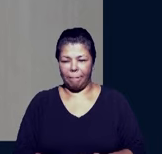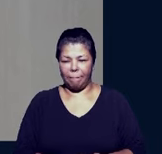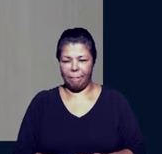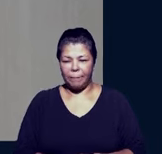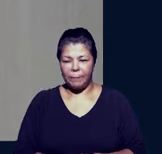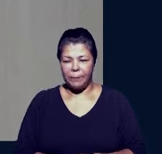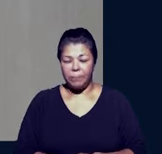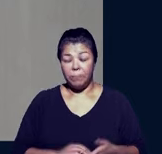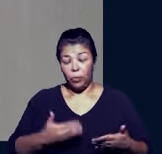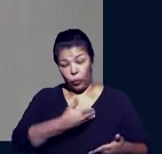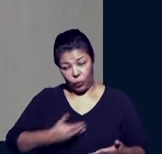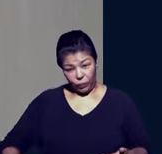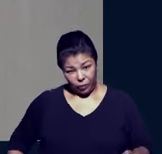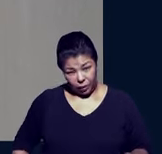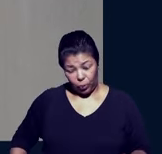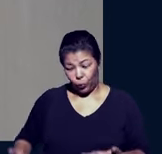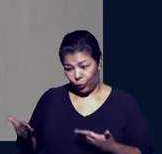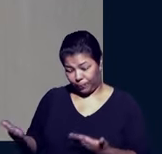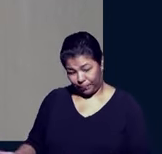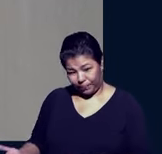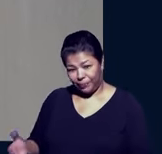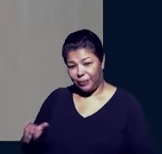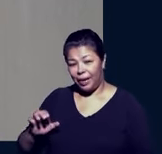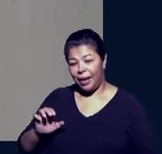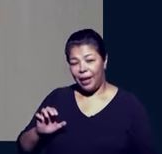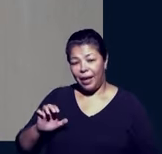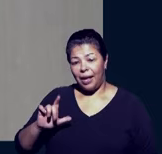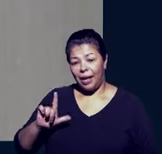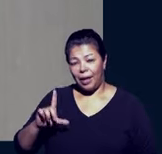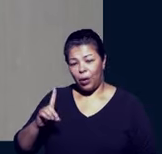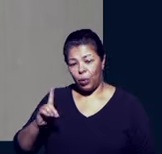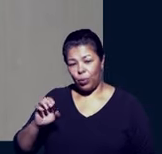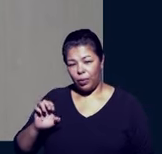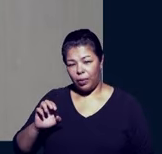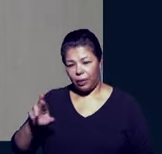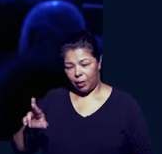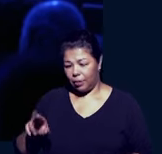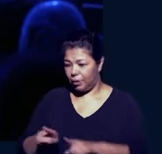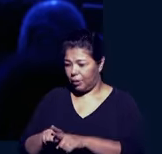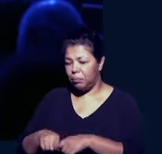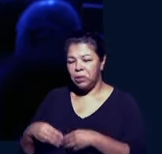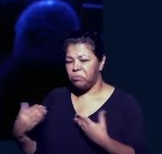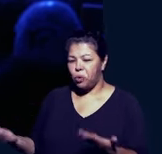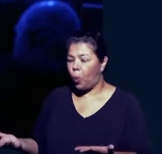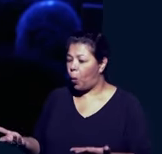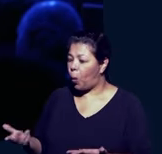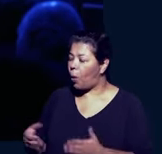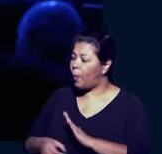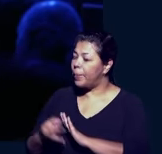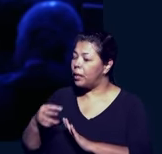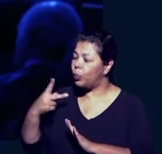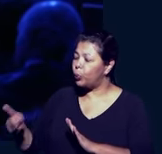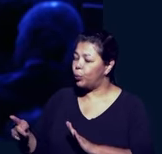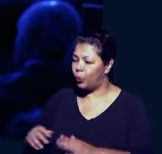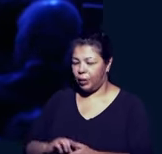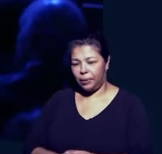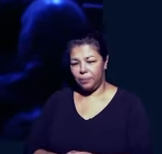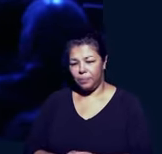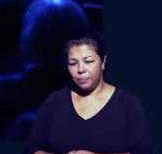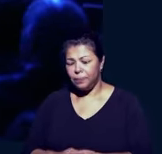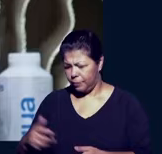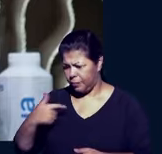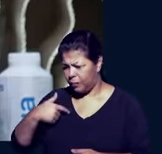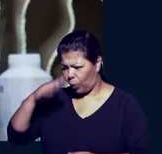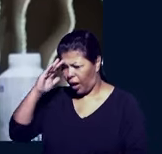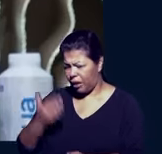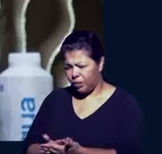Governador Hélder sua avaliação sobre esse sobre essa conjuntura que se formou aí primeiro acho que isto é um viés de